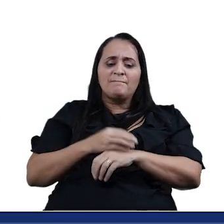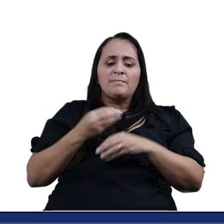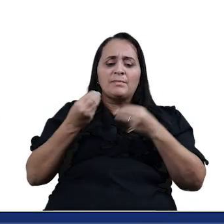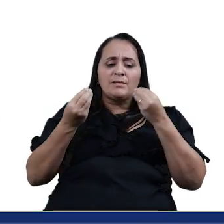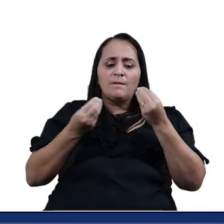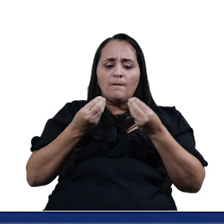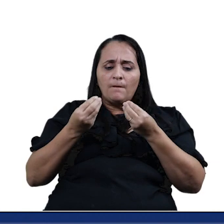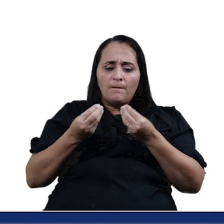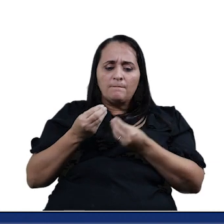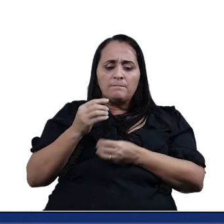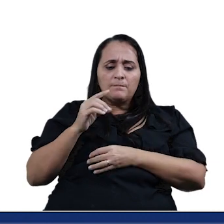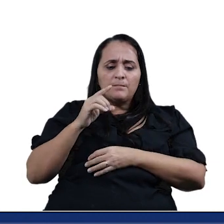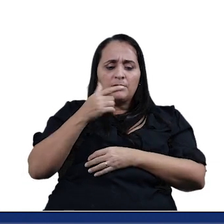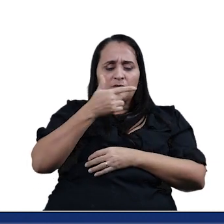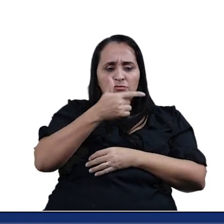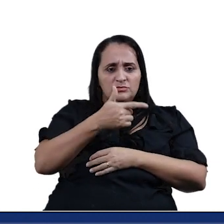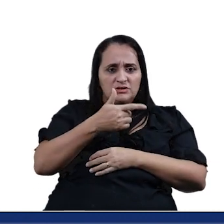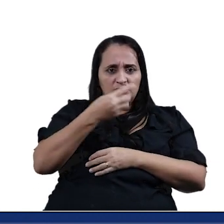decomposição do número